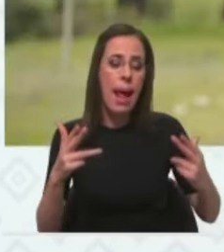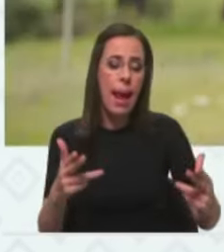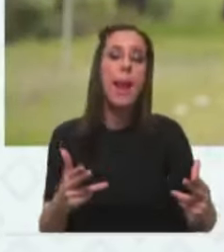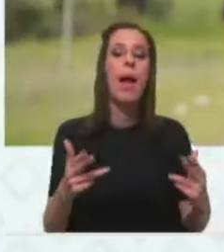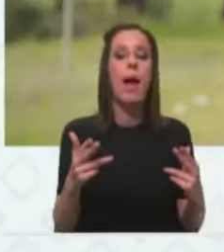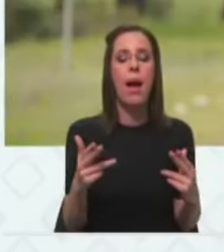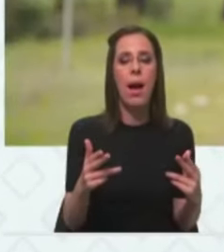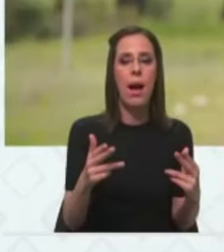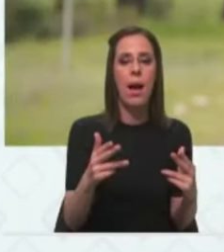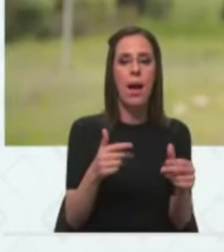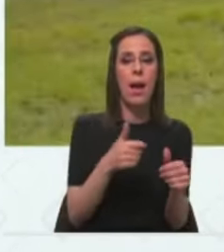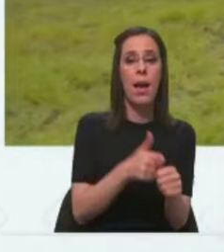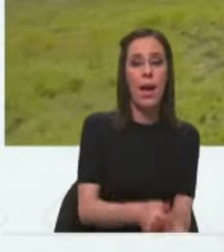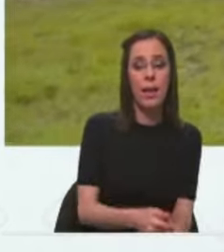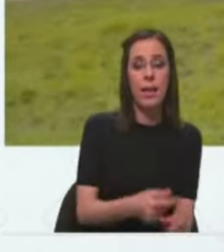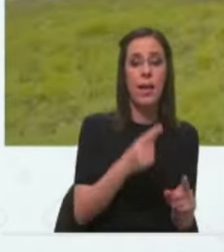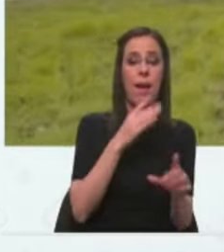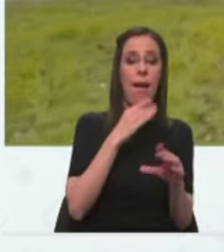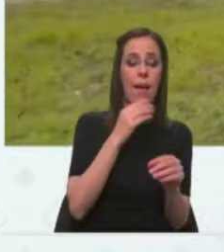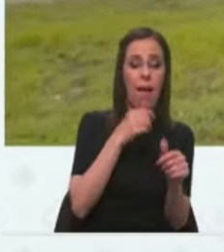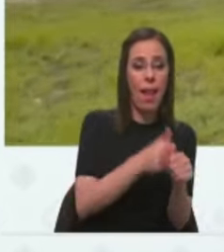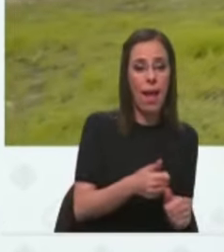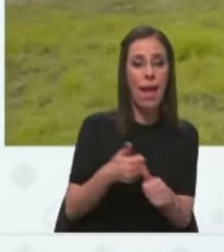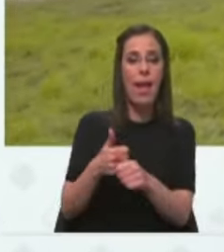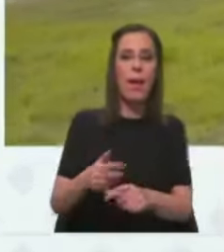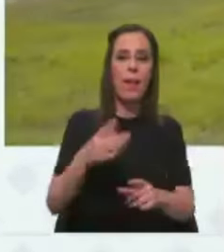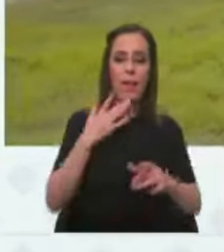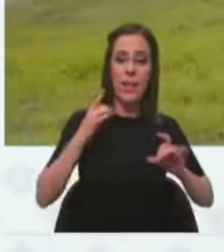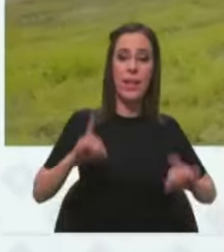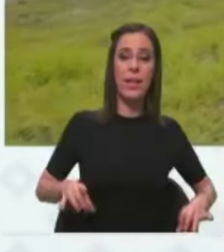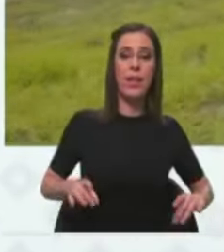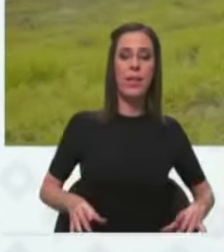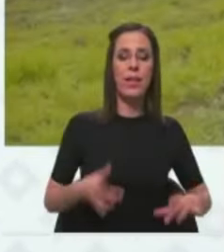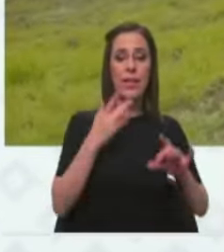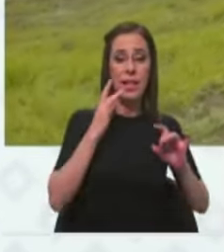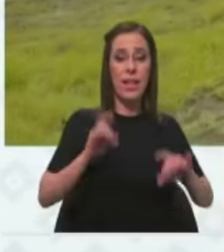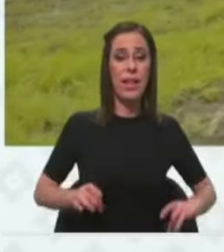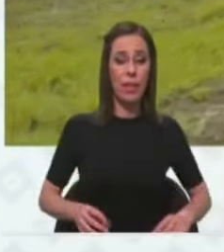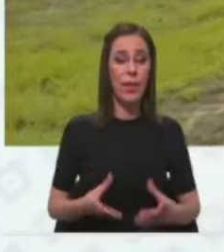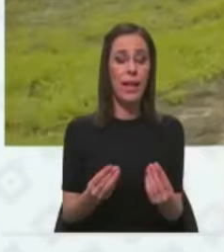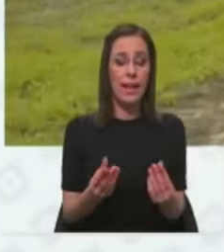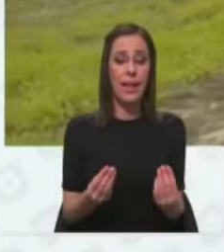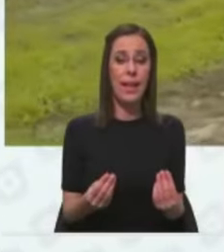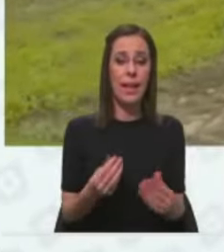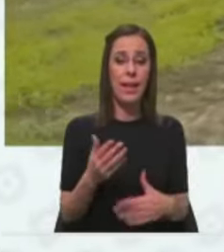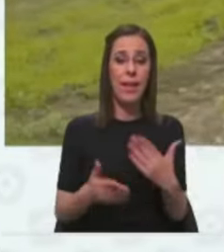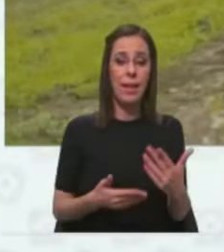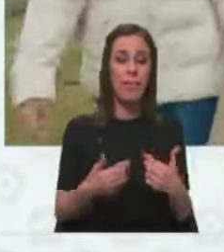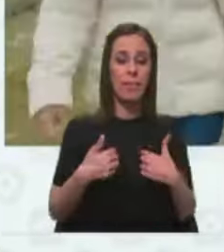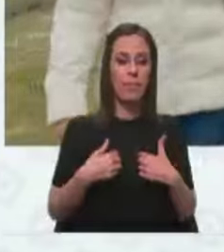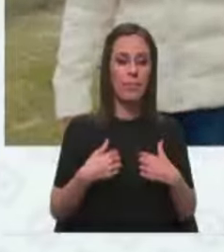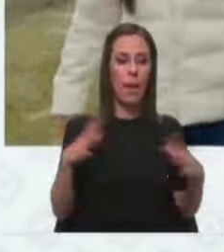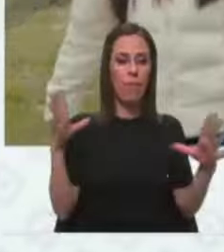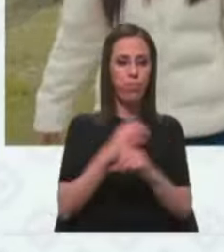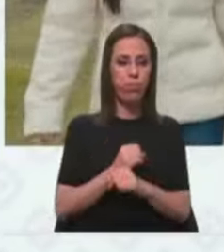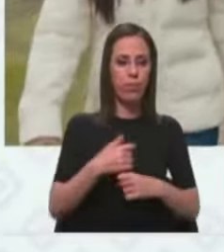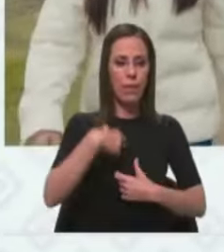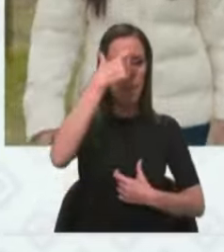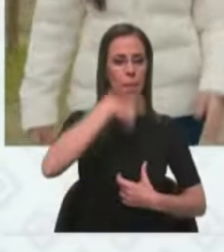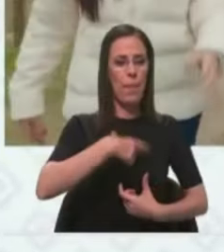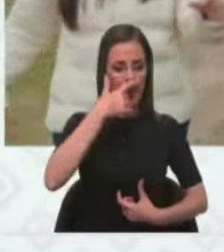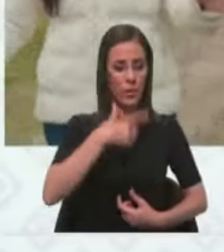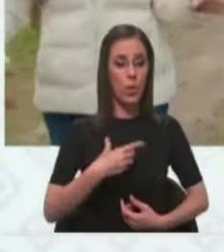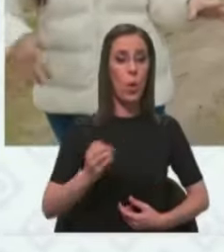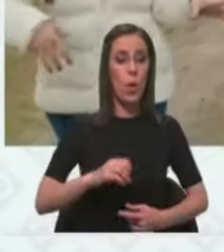meio do Monte ou atrás de não sei quê conversar tipo eu evitei isso tudo ao máximo mas evitei tanto que acabei por quase me apagar hã e